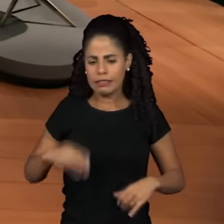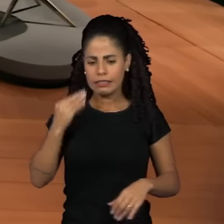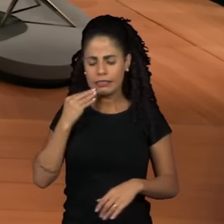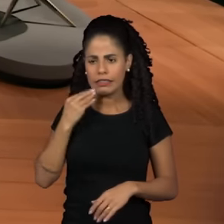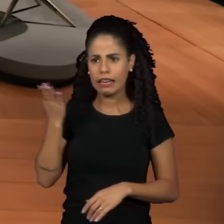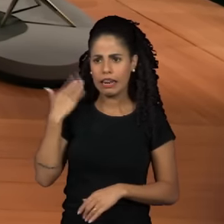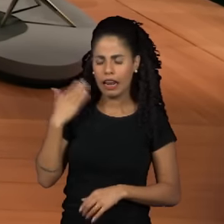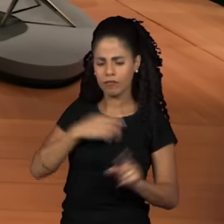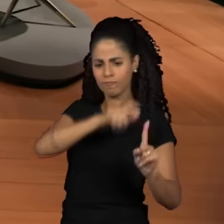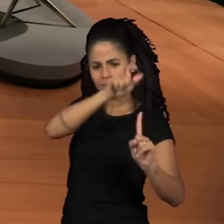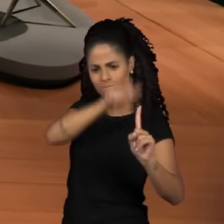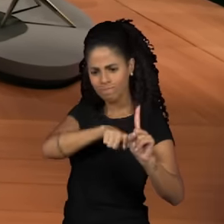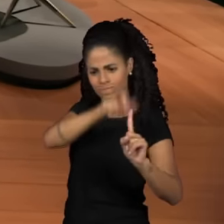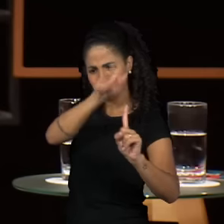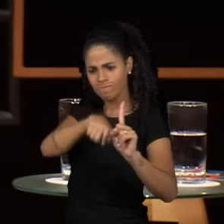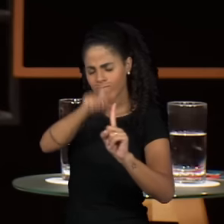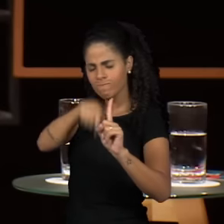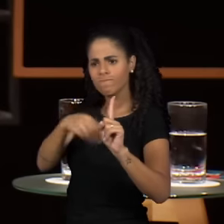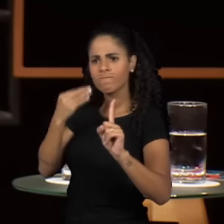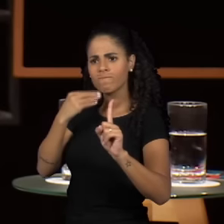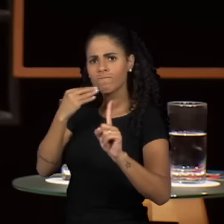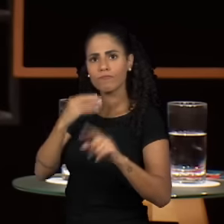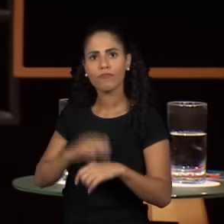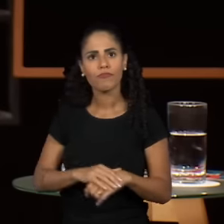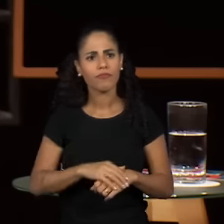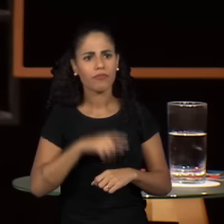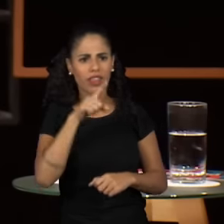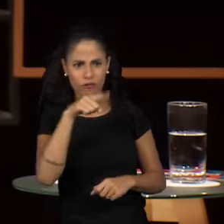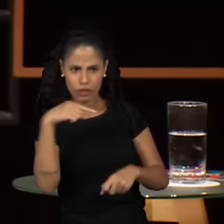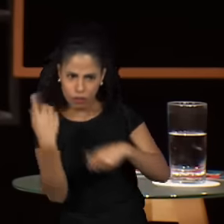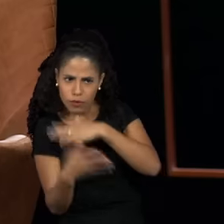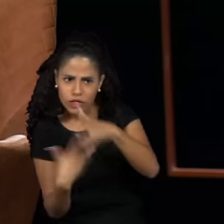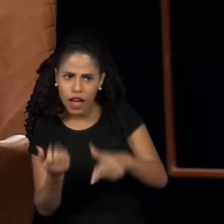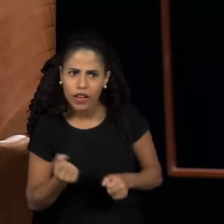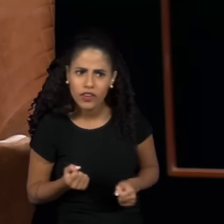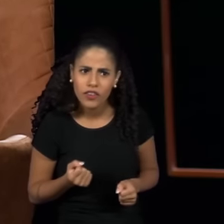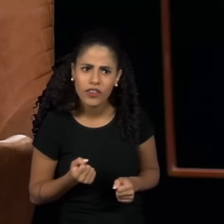os personagens. Agora, você é bagaceira?